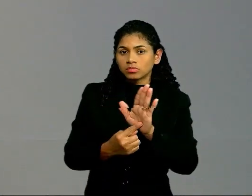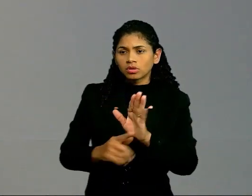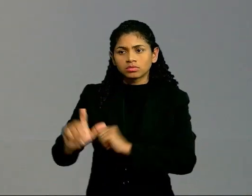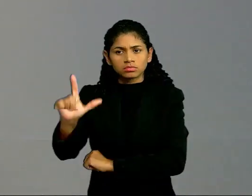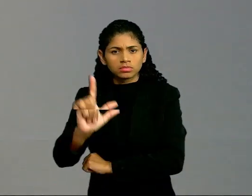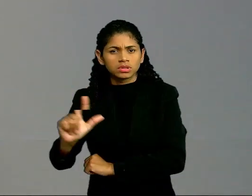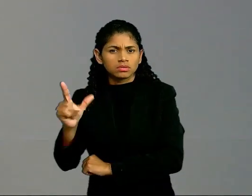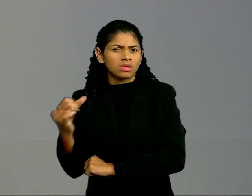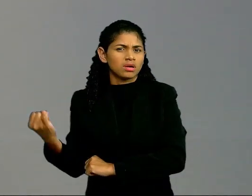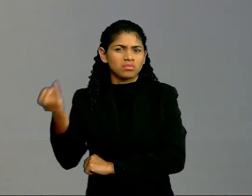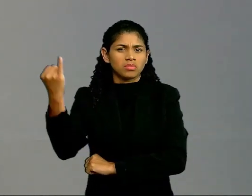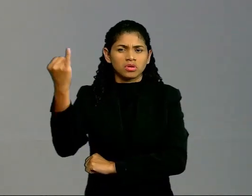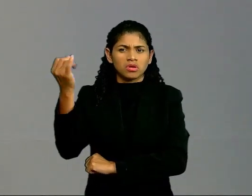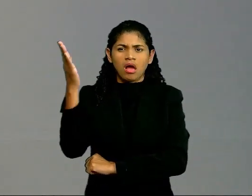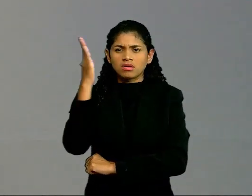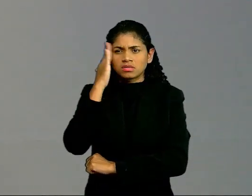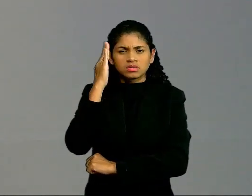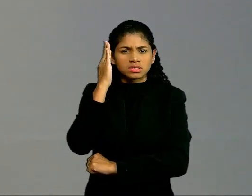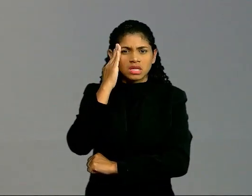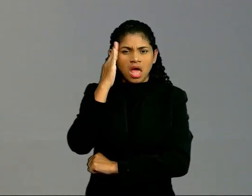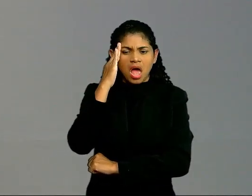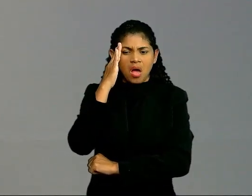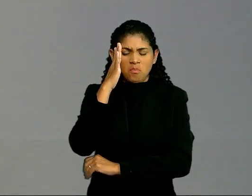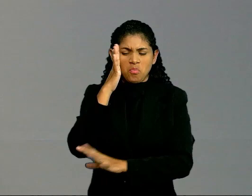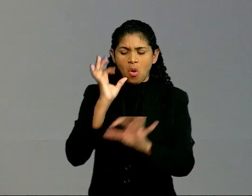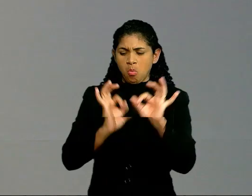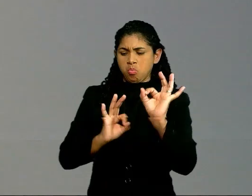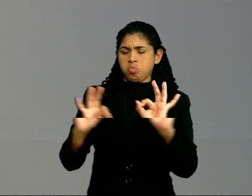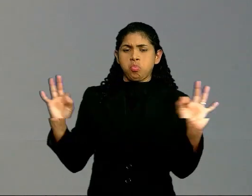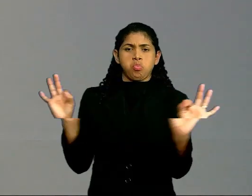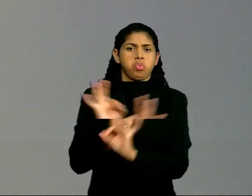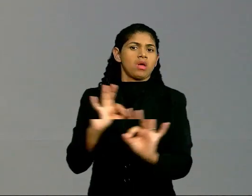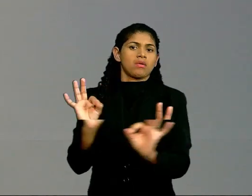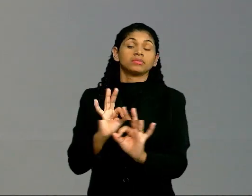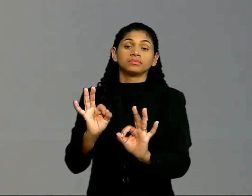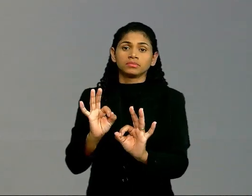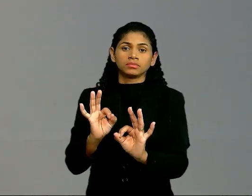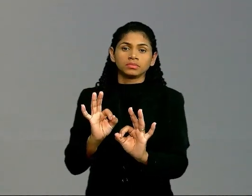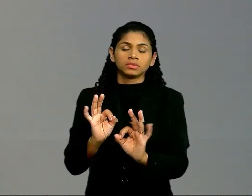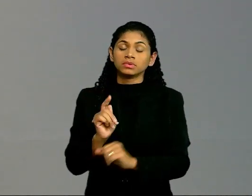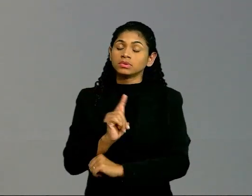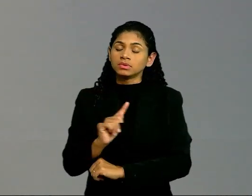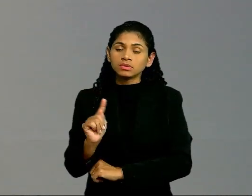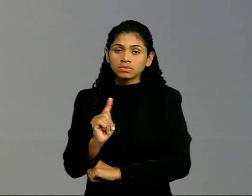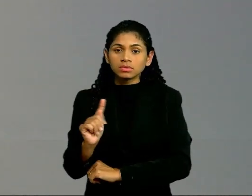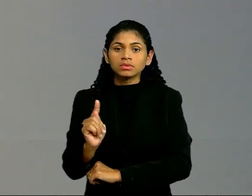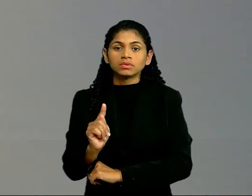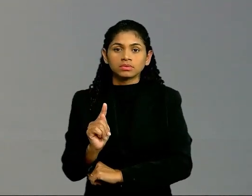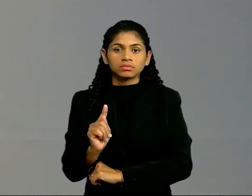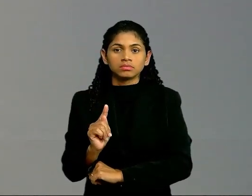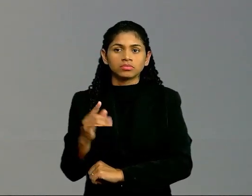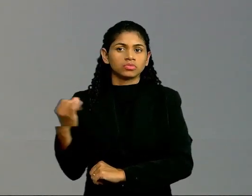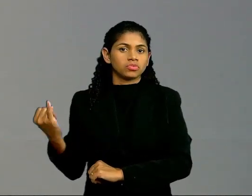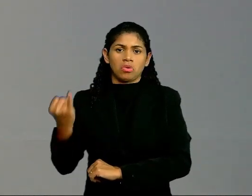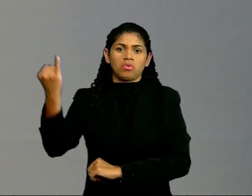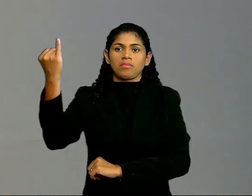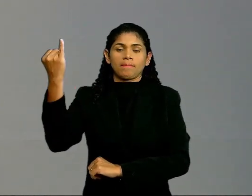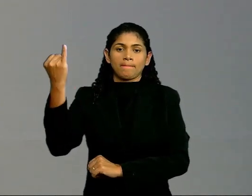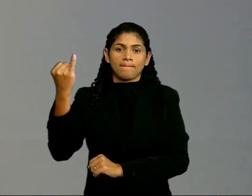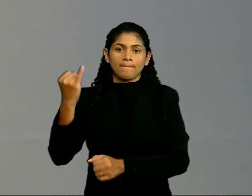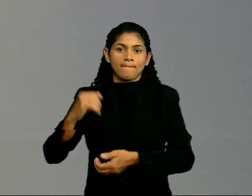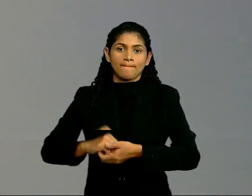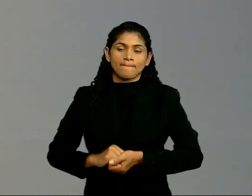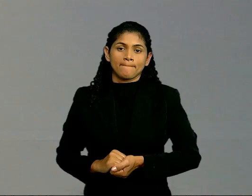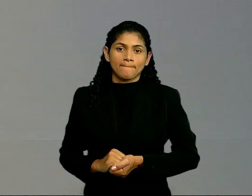não é importante que eu saiba para ser escritora, para ser uma boa produtora de literatura, não é importante, ou quer